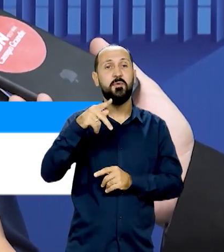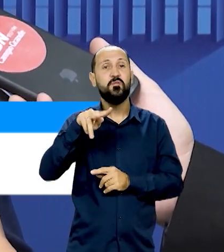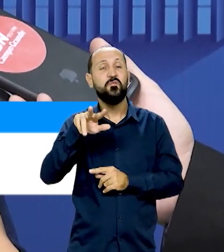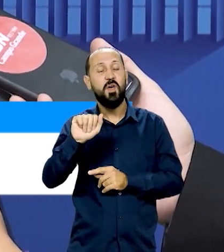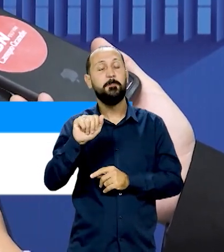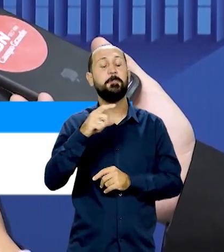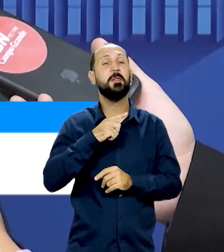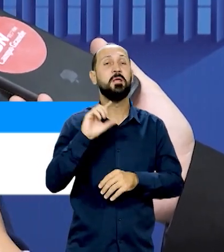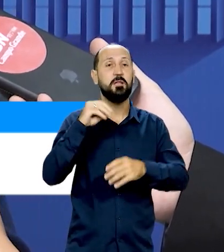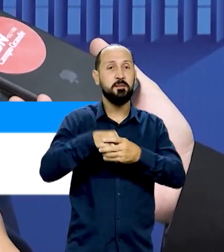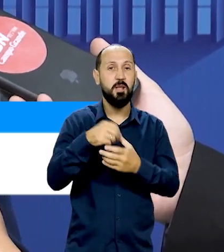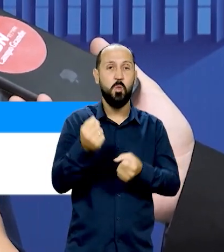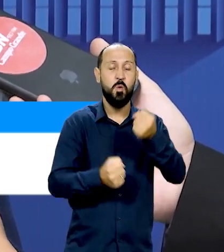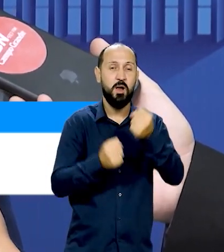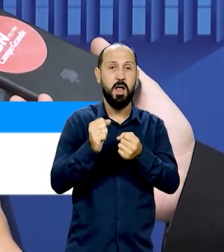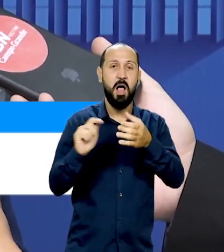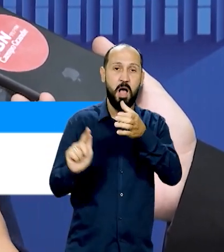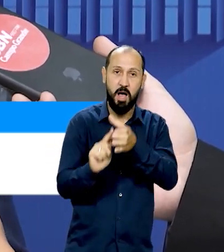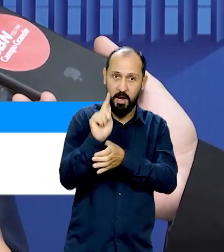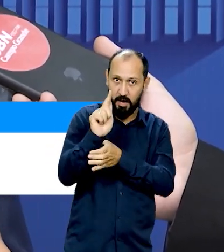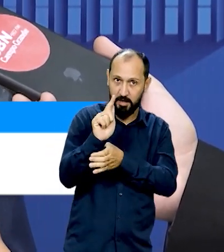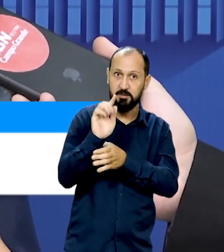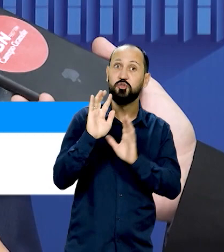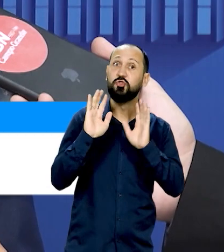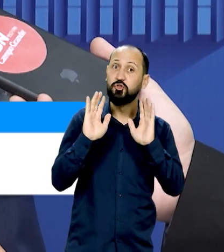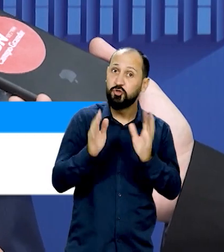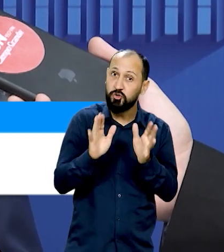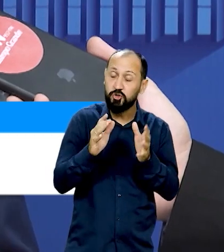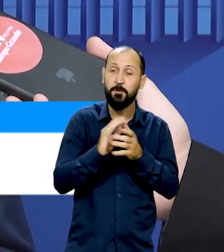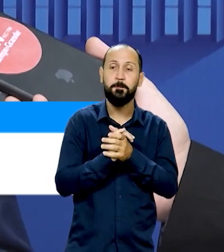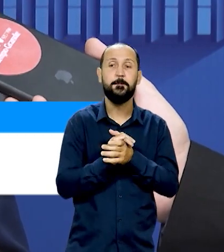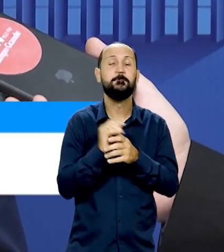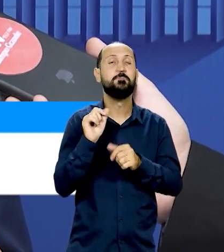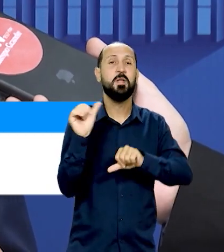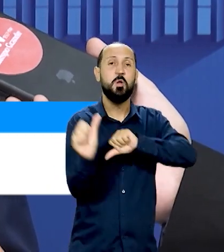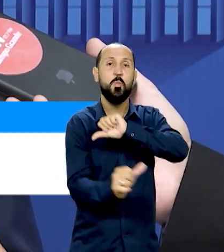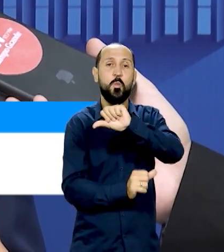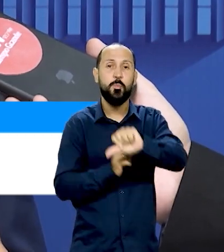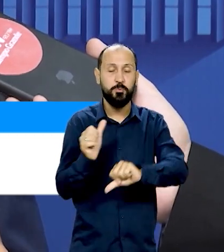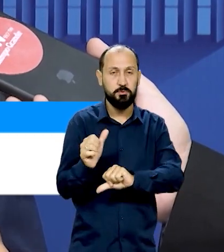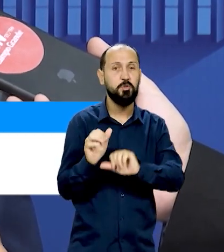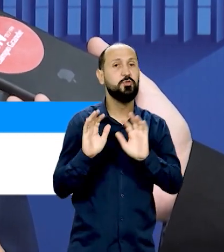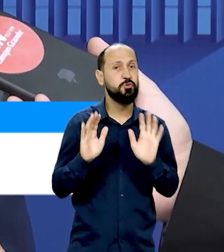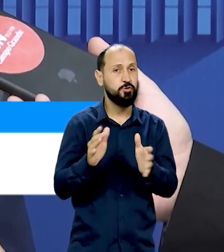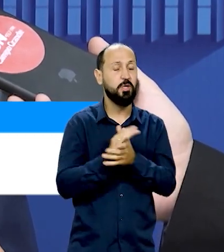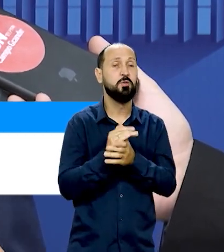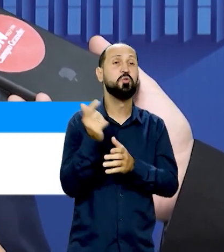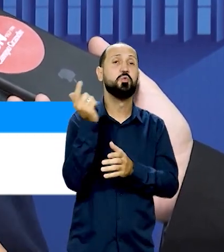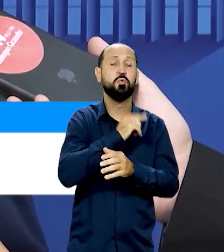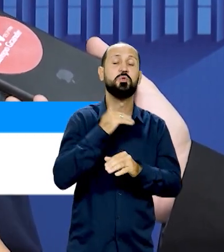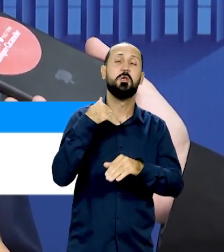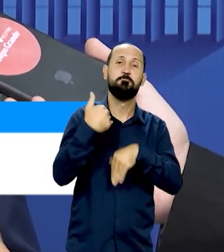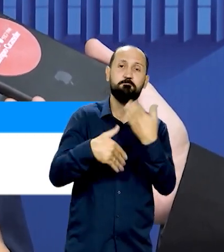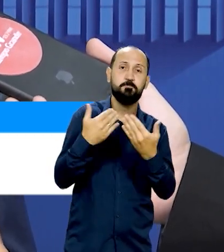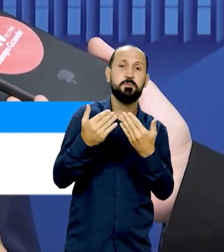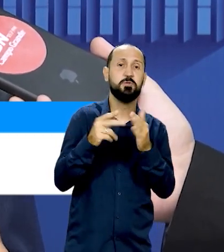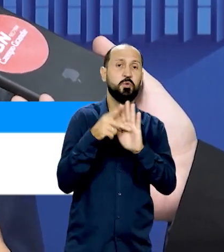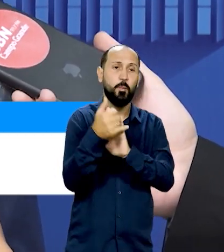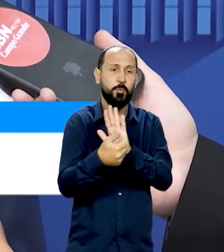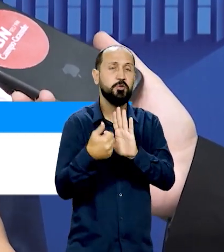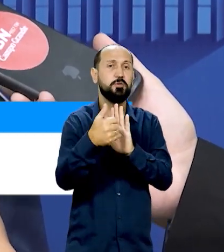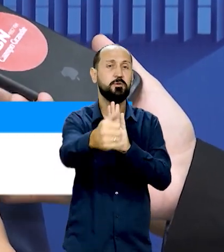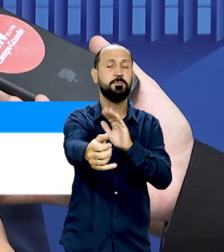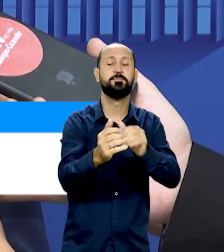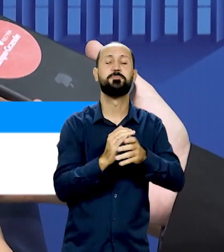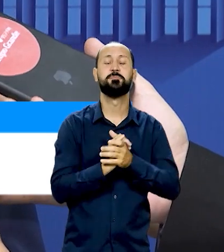IPVA para quem já tem o veículo a gás natural, para quem faz a transformação do veículo. Nós avançamos